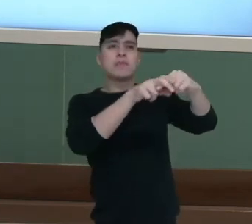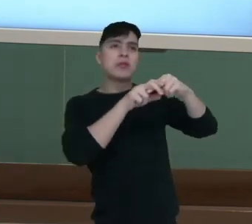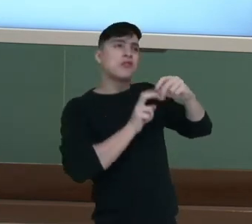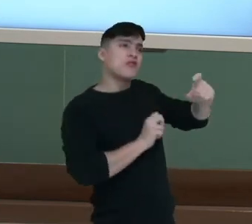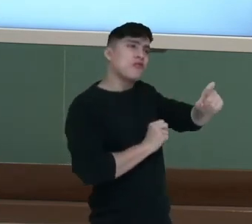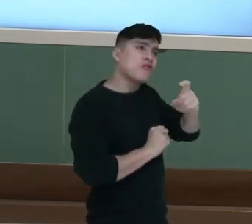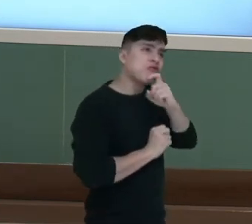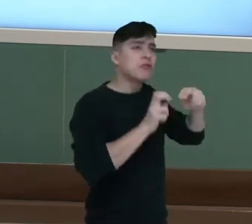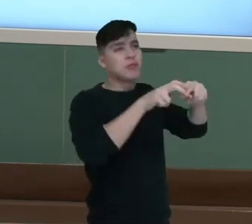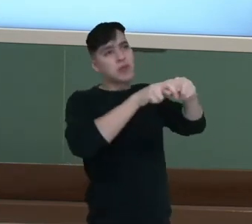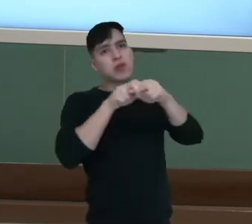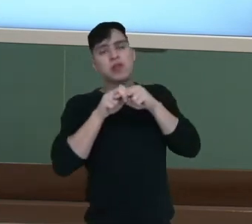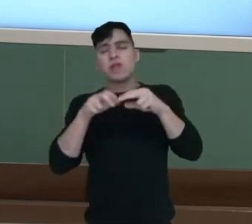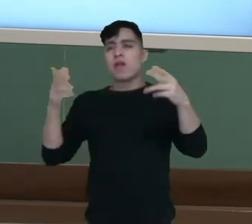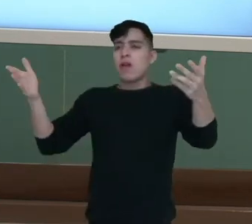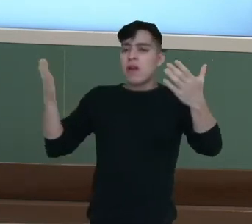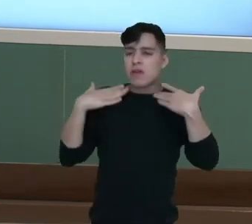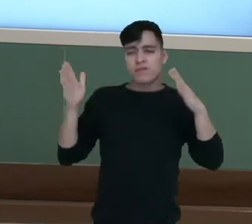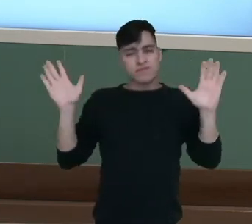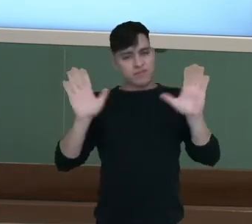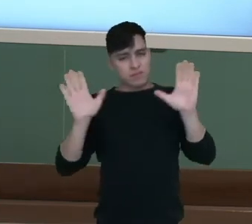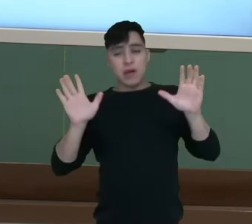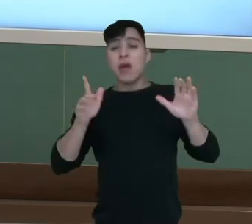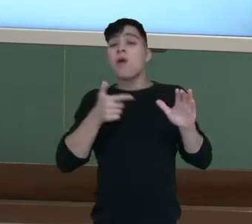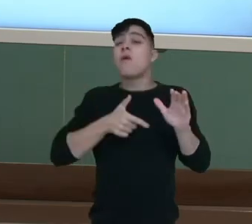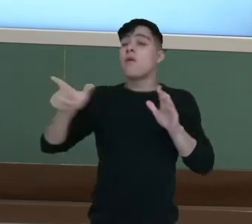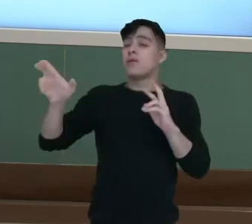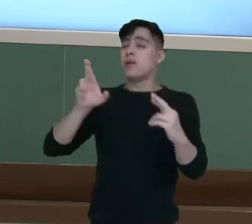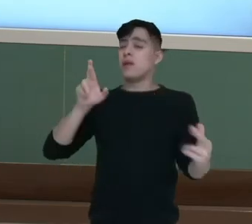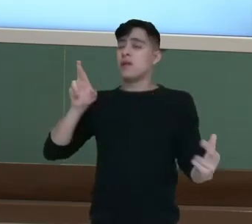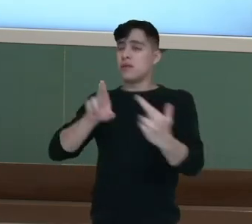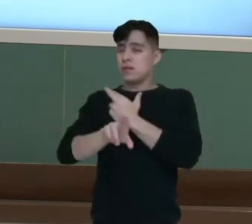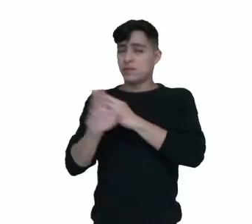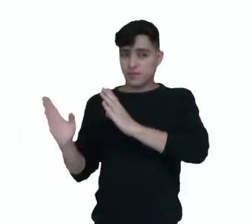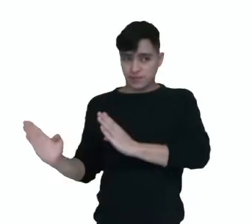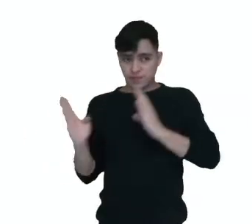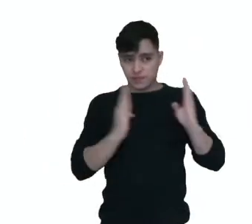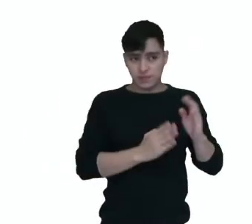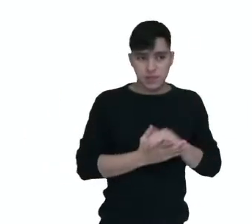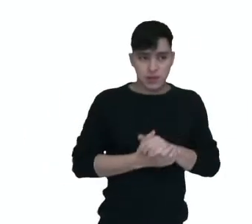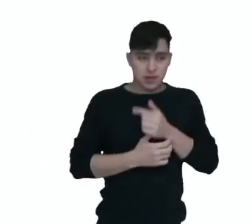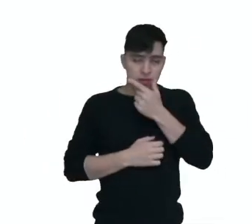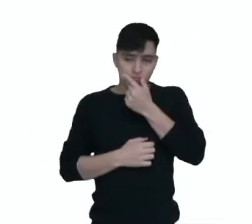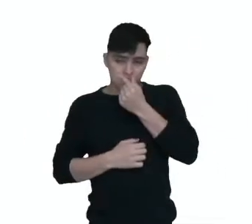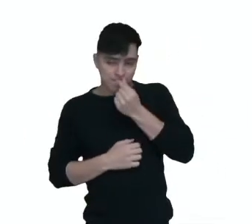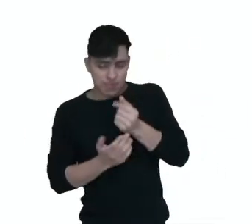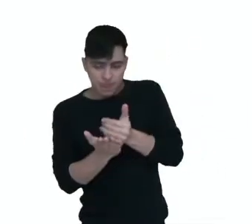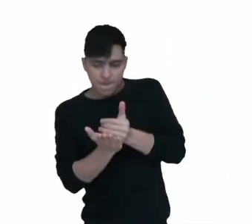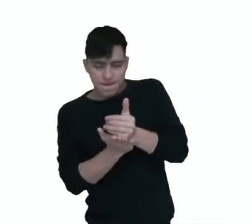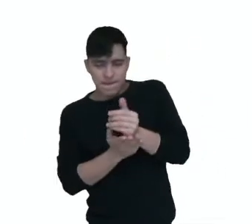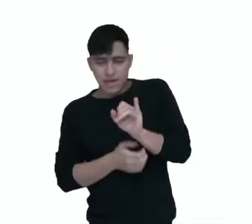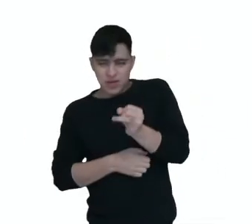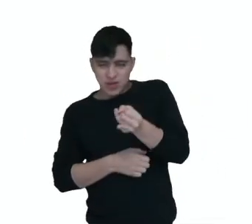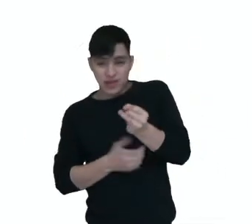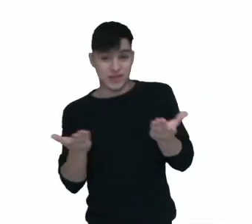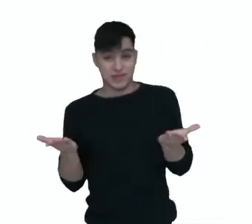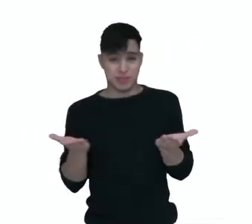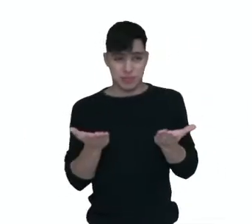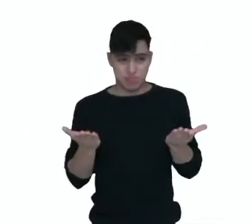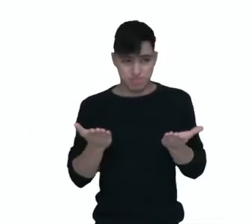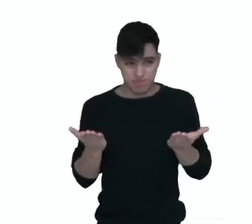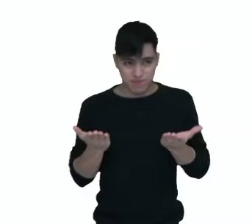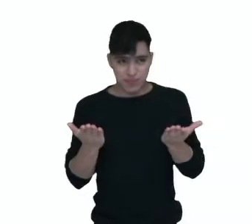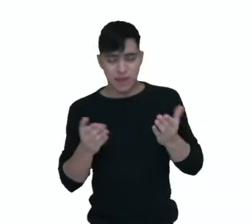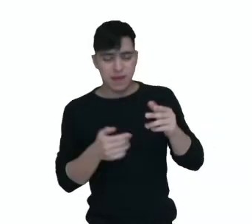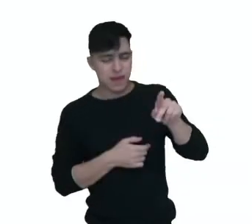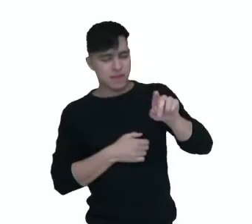por exemplo, aqui, né? Nós temos essa jogada, ó. Vejam, né? No início de janeiro, por exemplo, aqui na questão onde nós estamos, né? Você teria